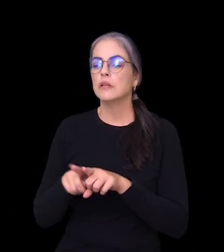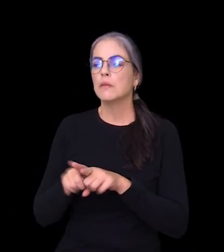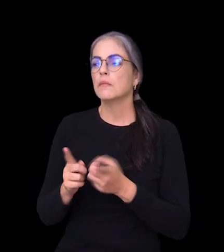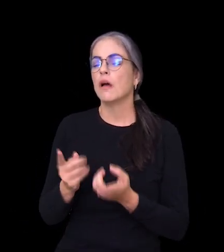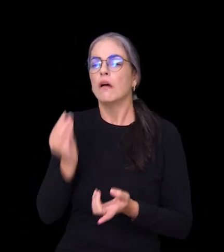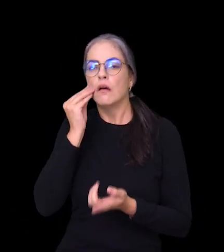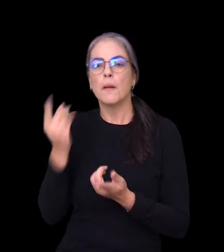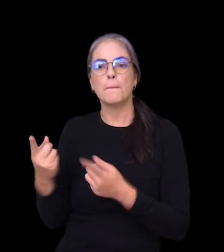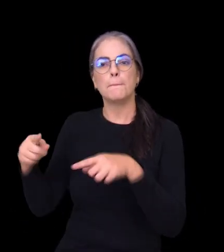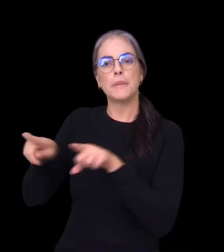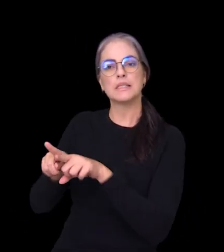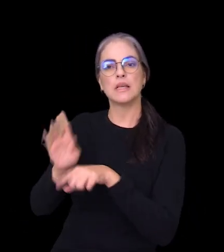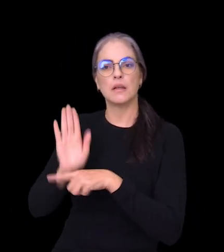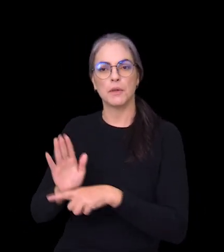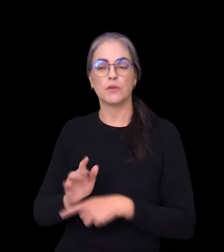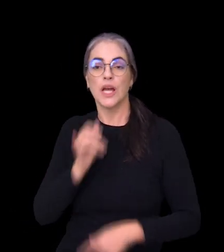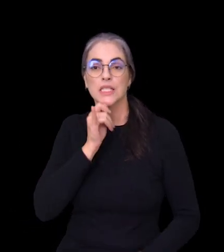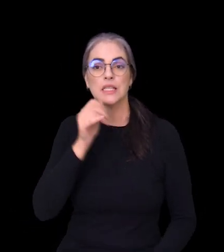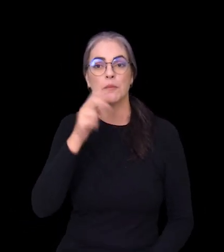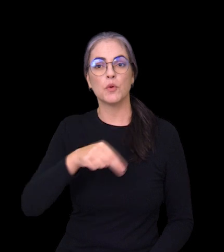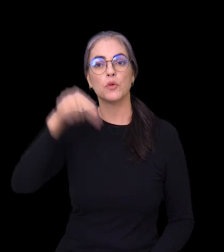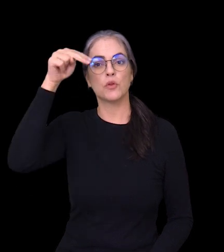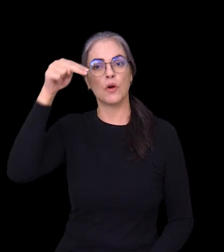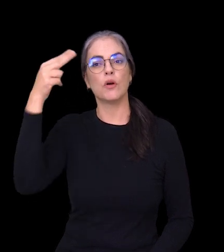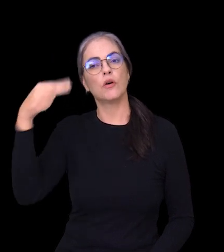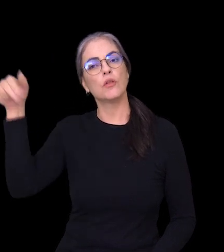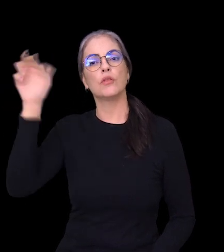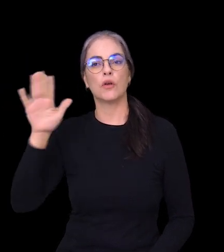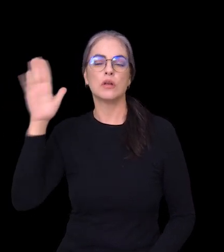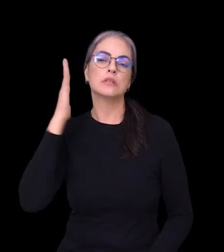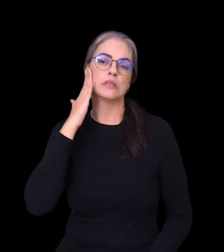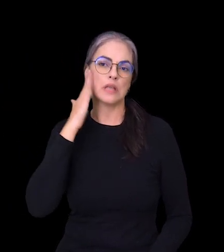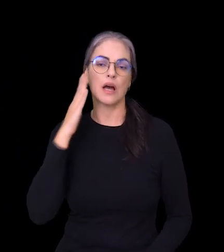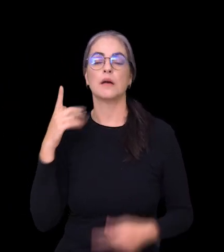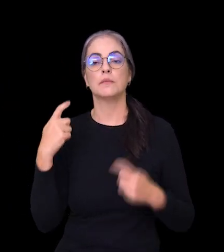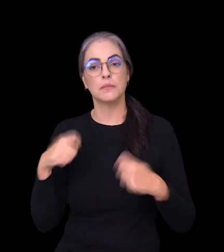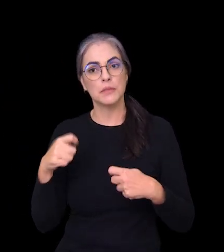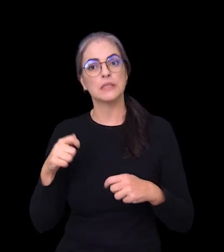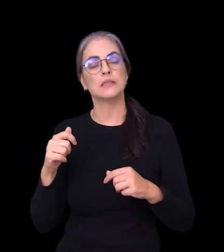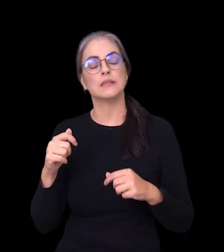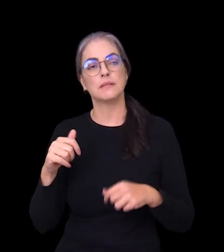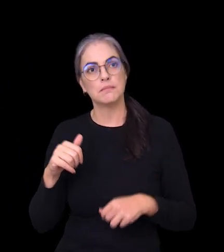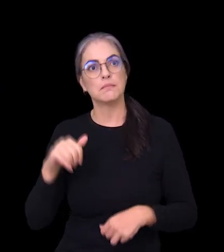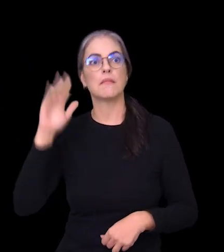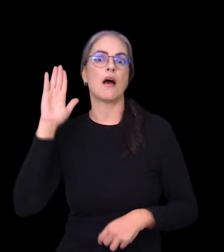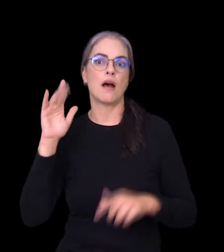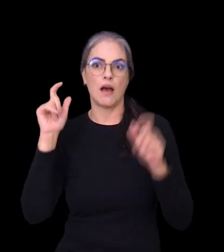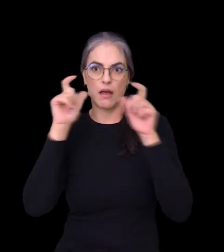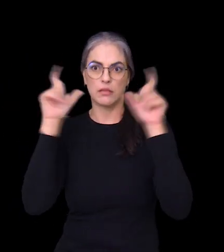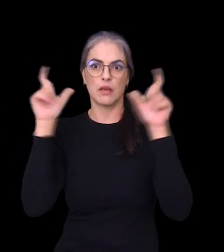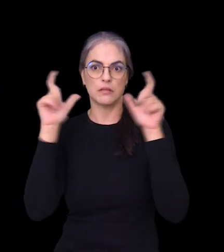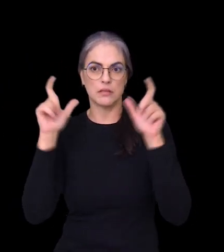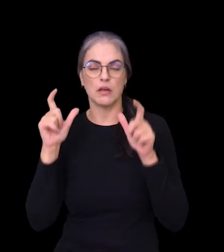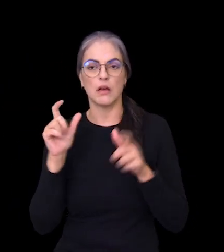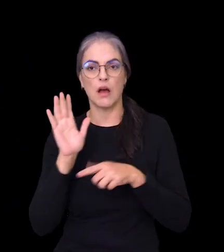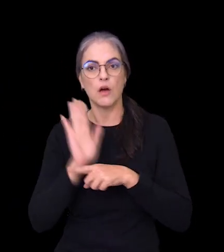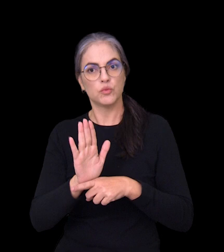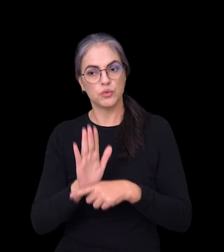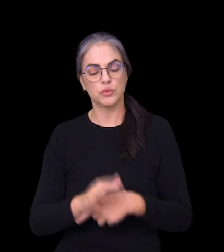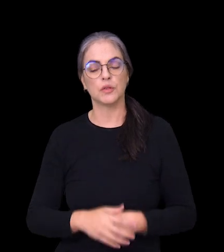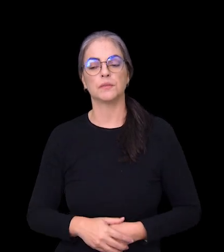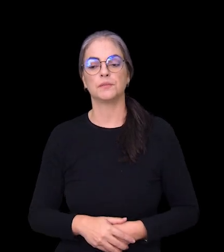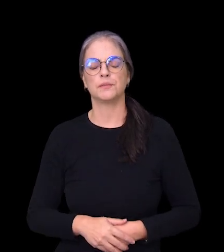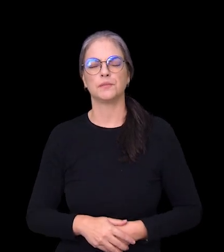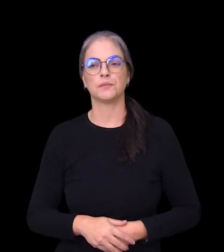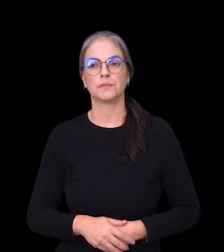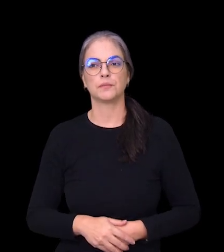por exemplo, Norte e Nordeste, que são regiões que precisam de uma assistência técnica nesse tema,